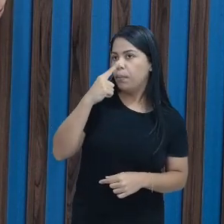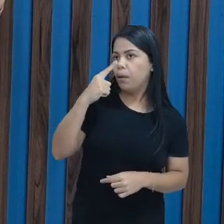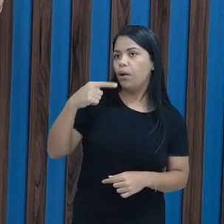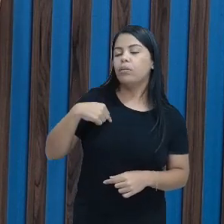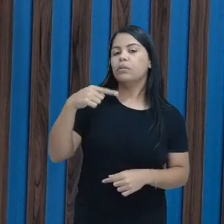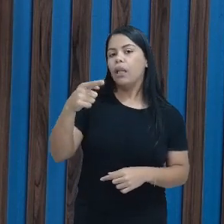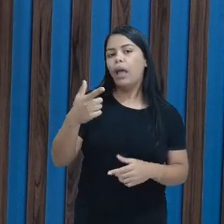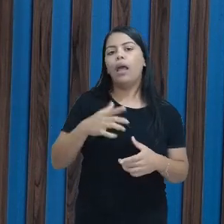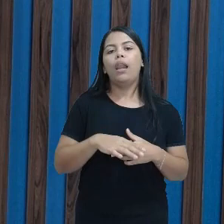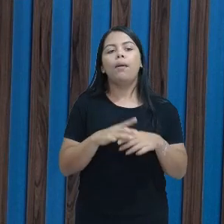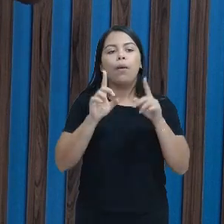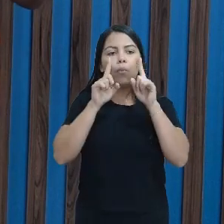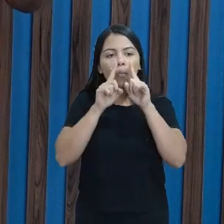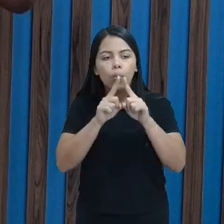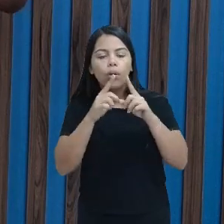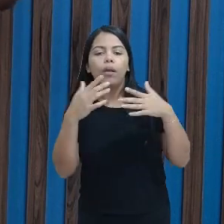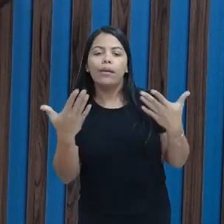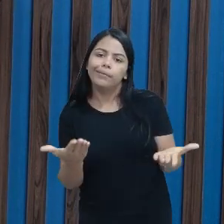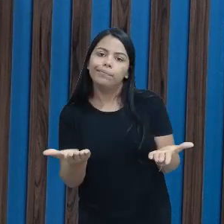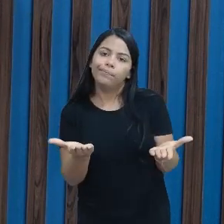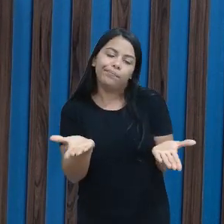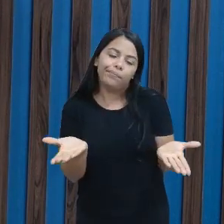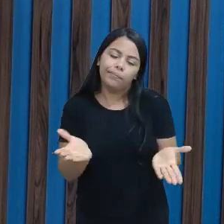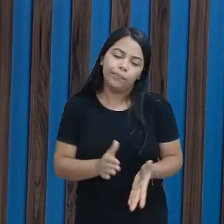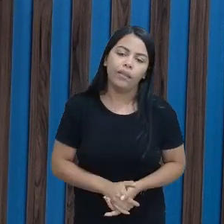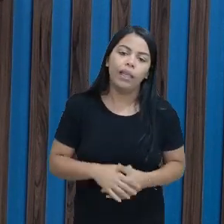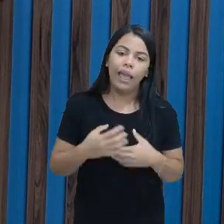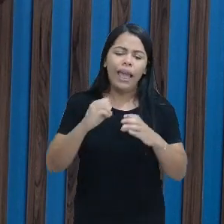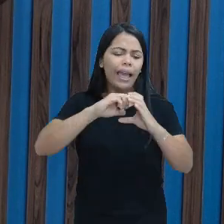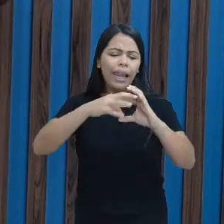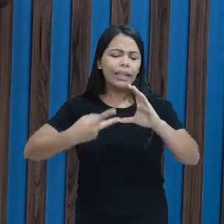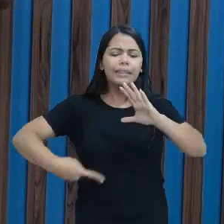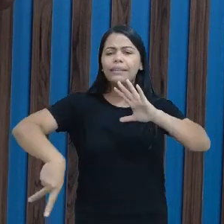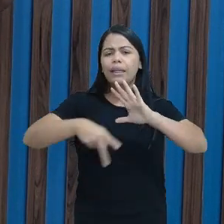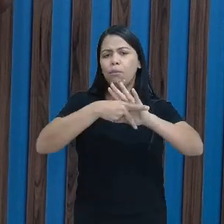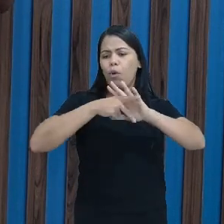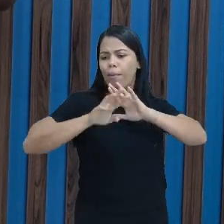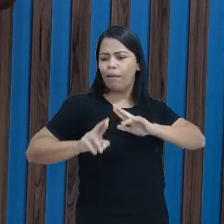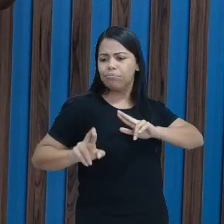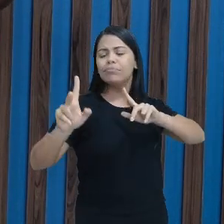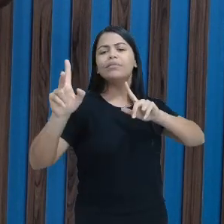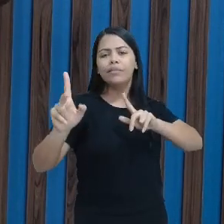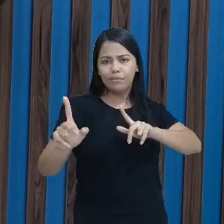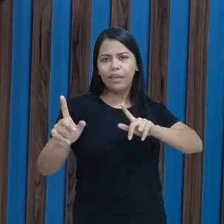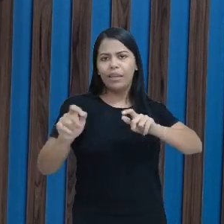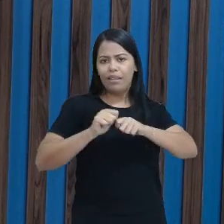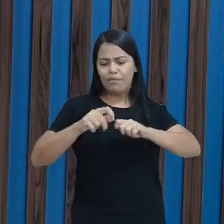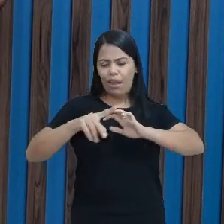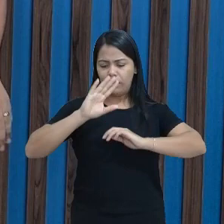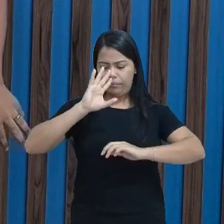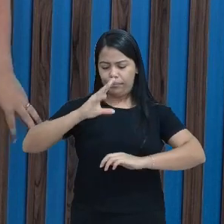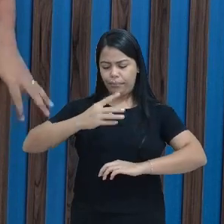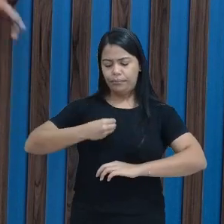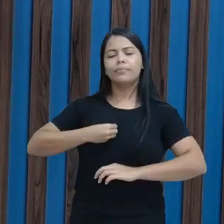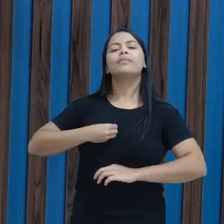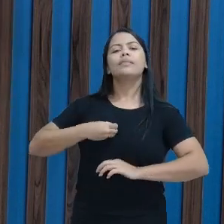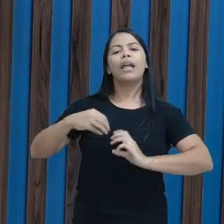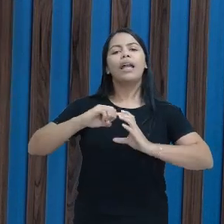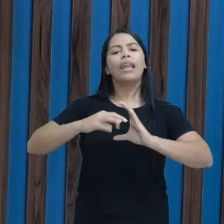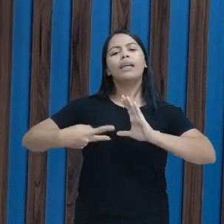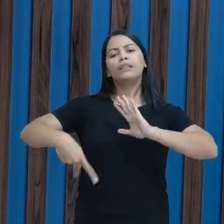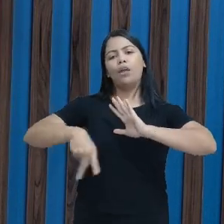mais afunilado, enfim. São características que vai dar a identificação de você, essa